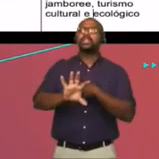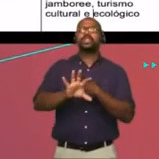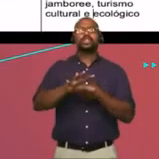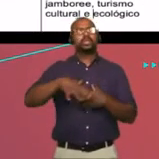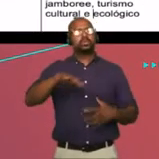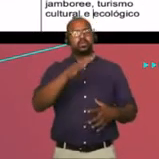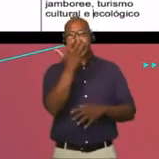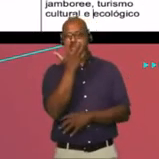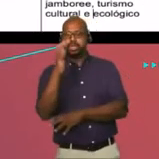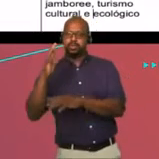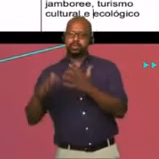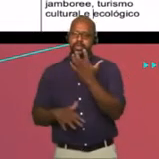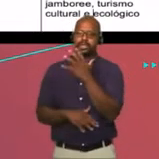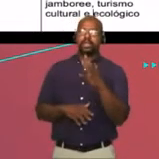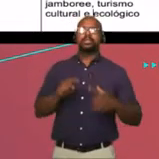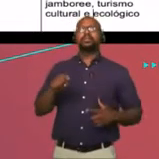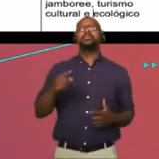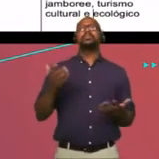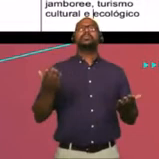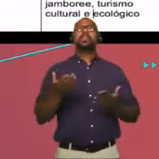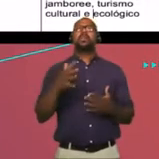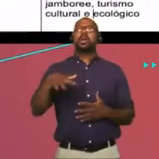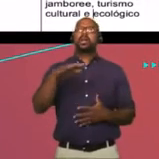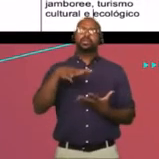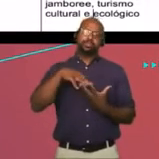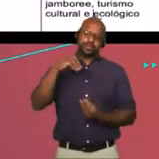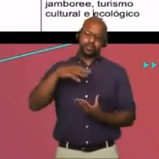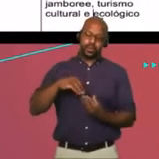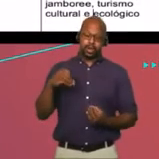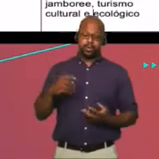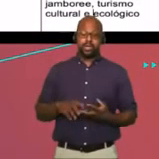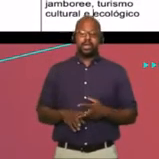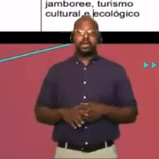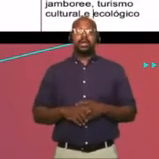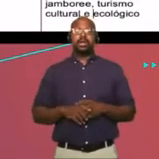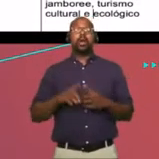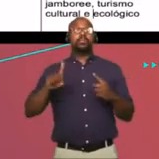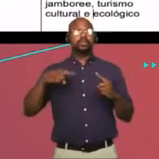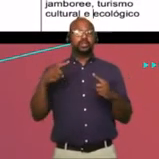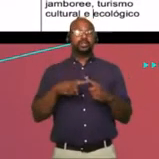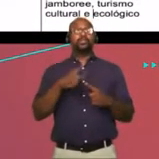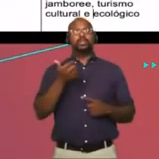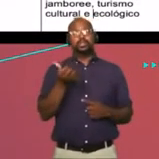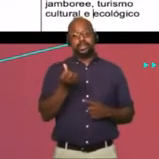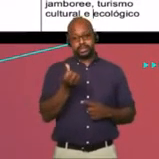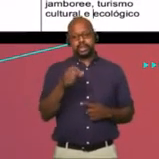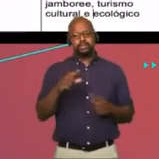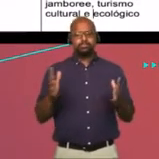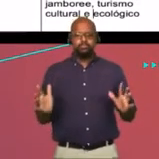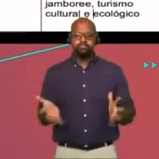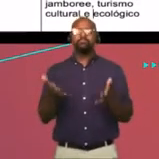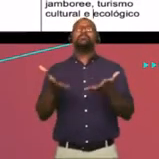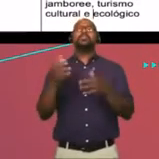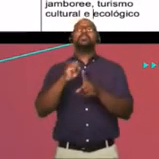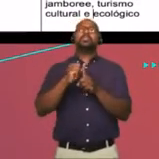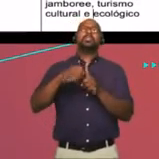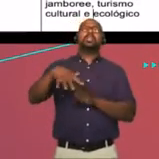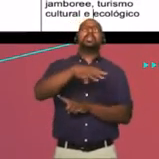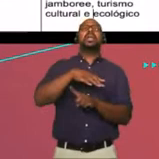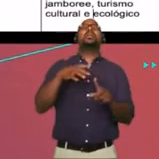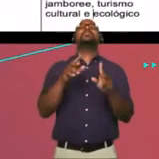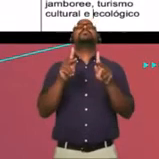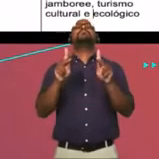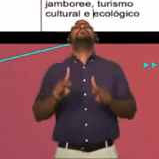na o agora no campo espiritual o objetivo 16 promover as sociedades